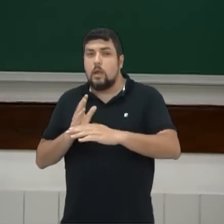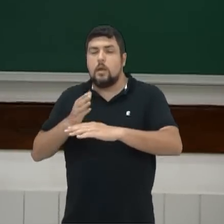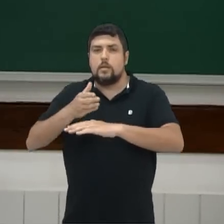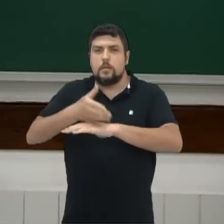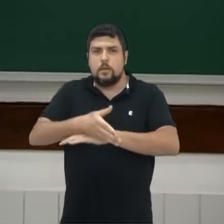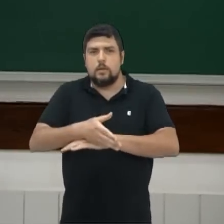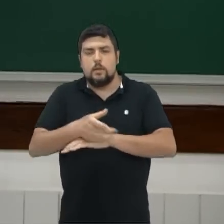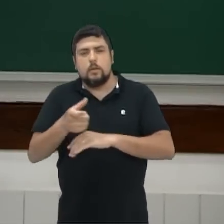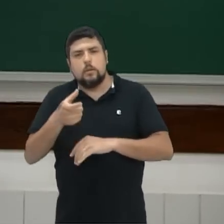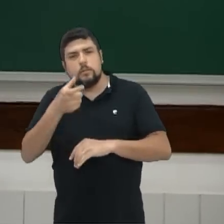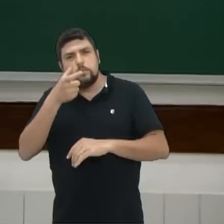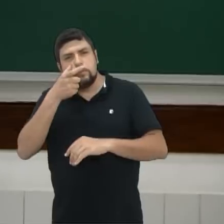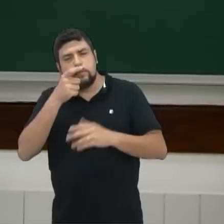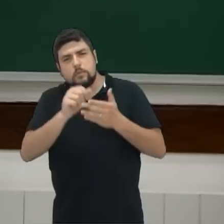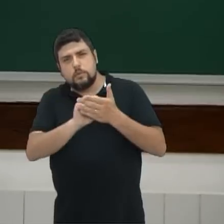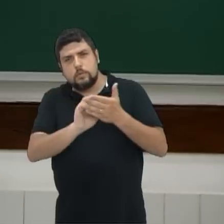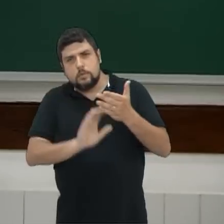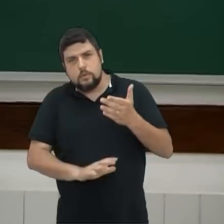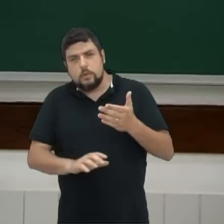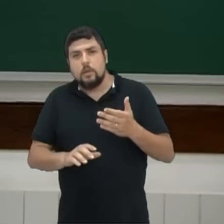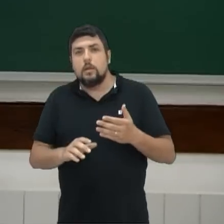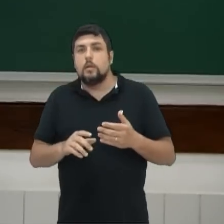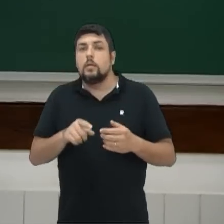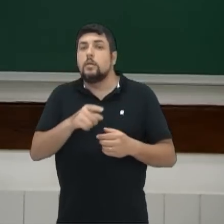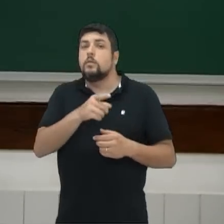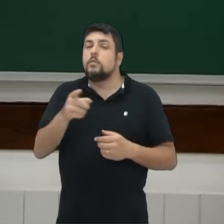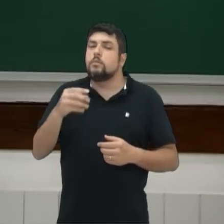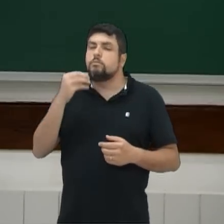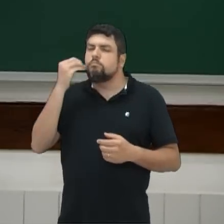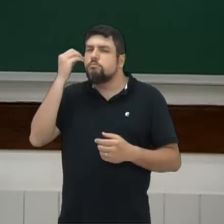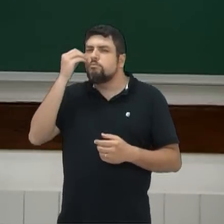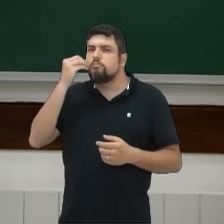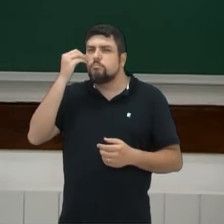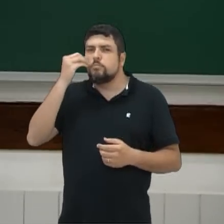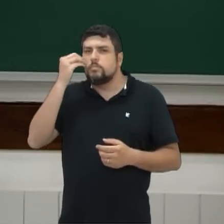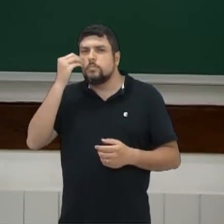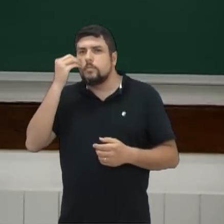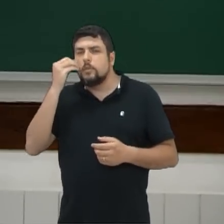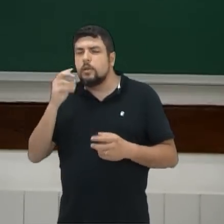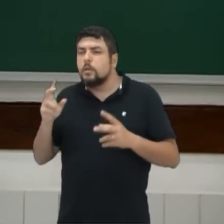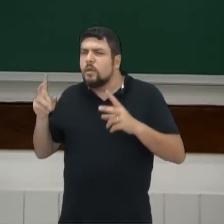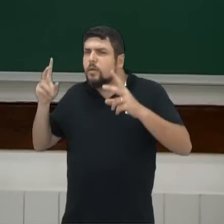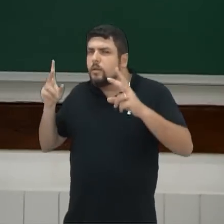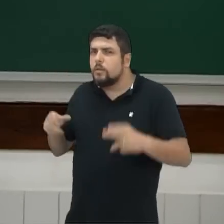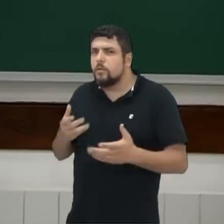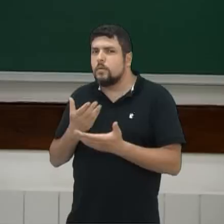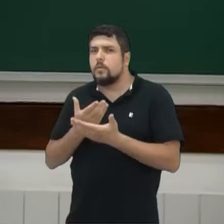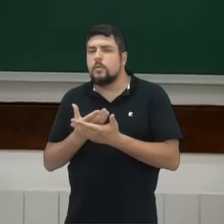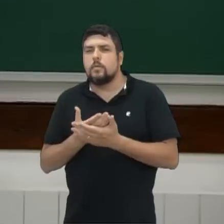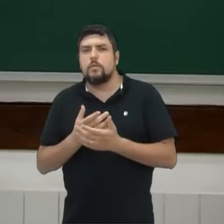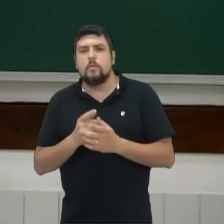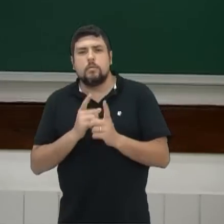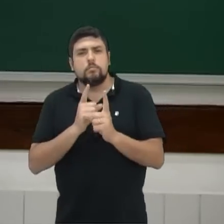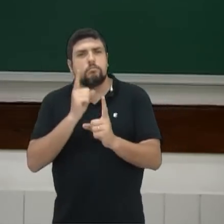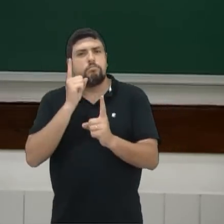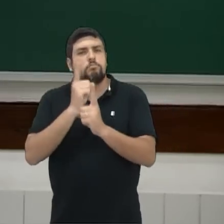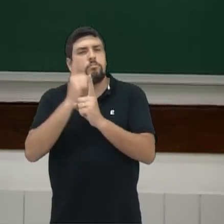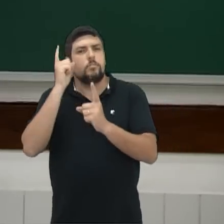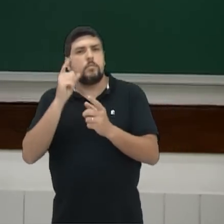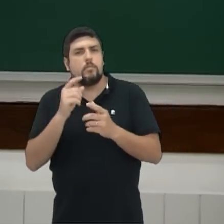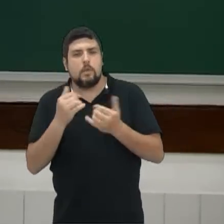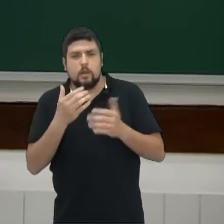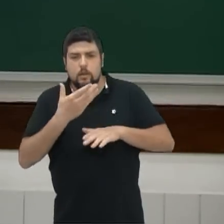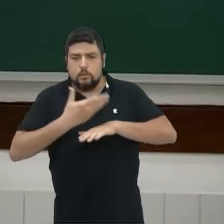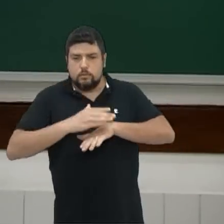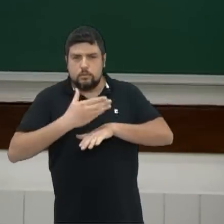outros exercícios e talvez vocês consigam encontrar o mesmo exercício que eu vou usar na próxima aula. Aí vocês já vão estar preparados para quando